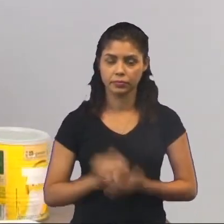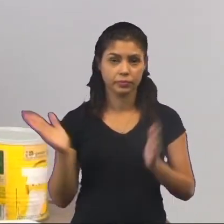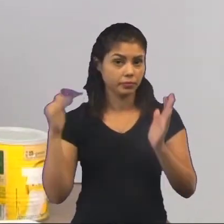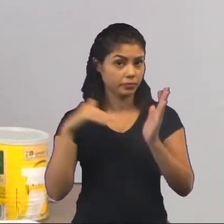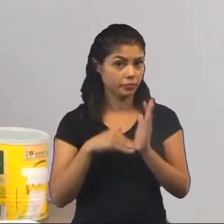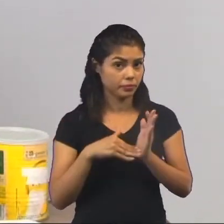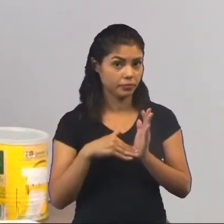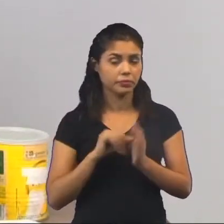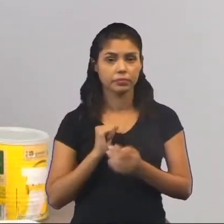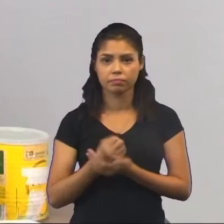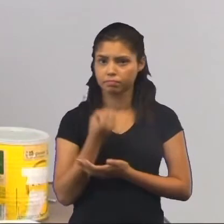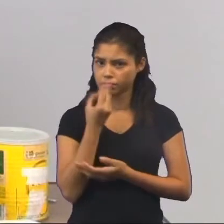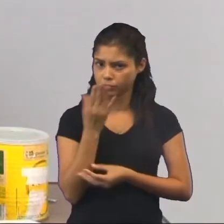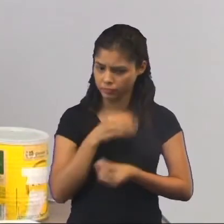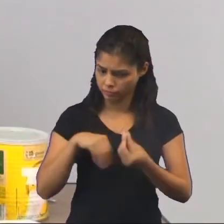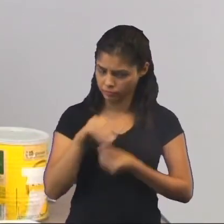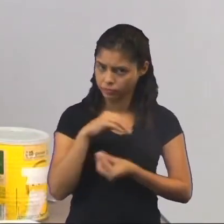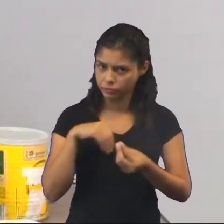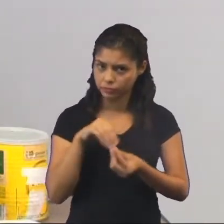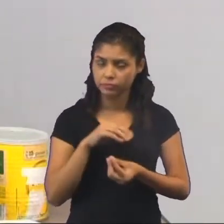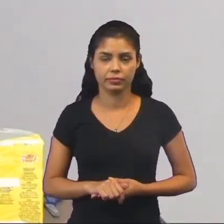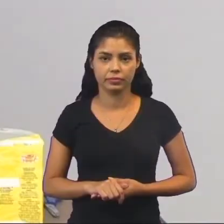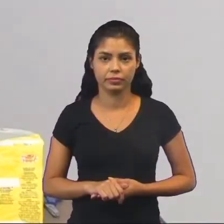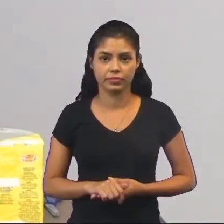Até ficar bem misturado.